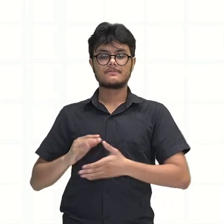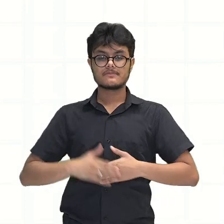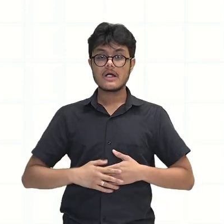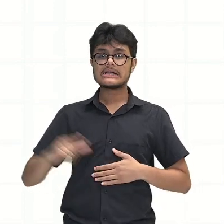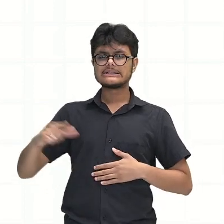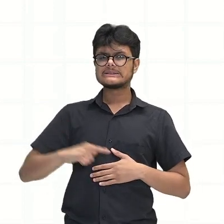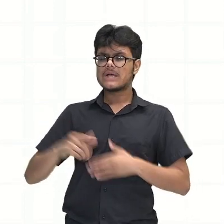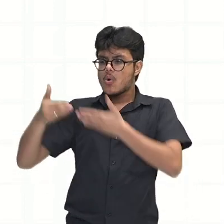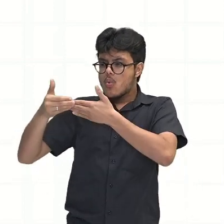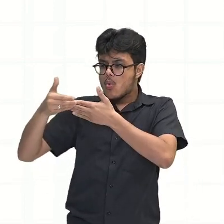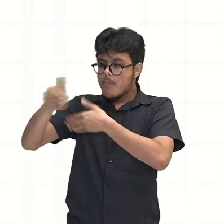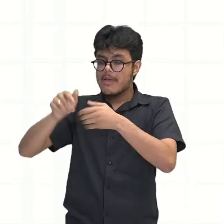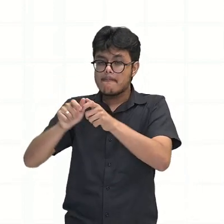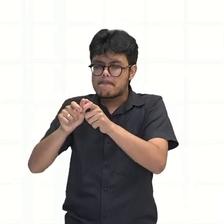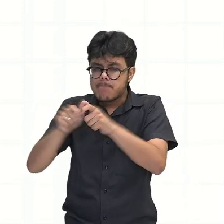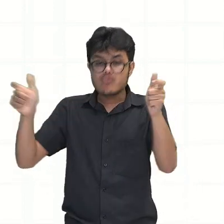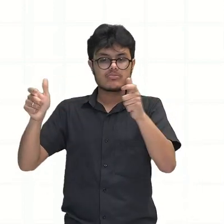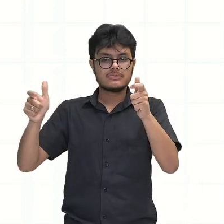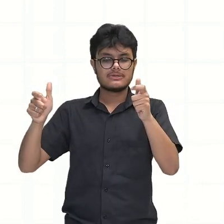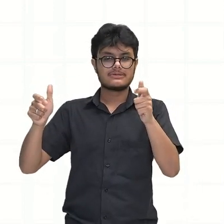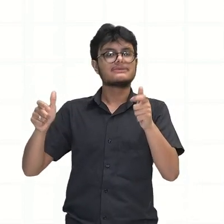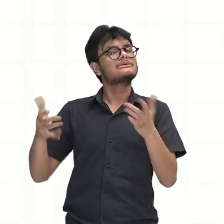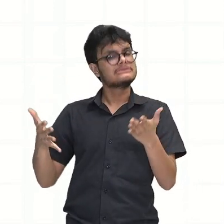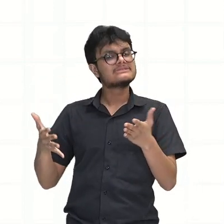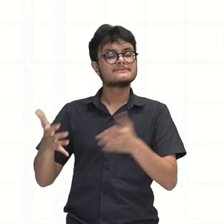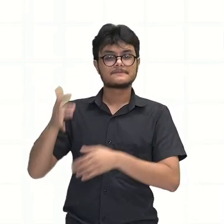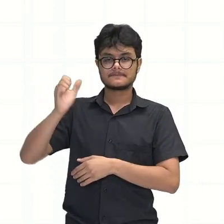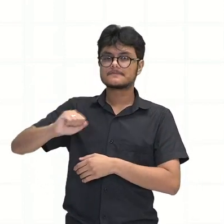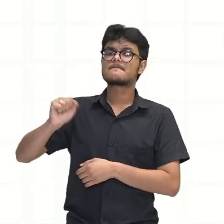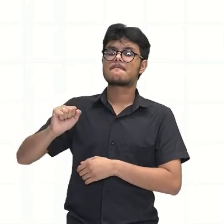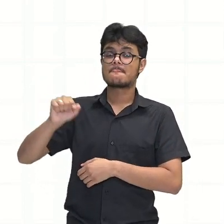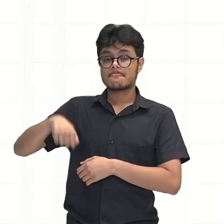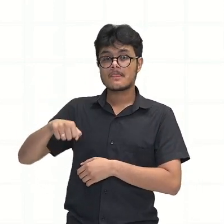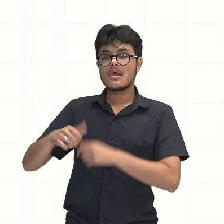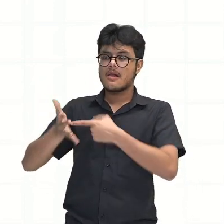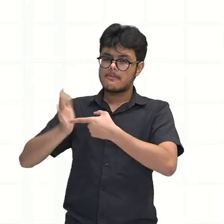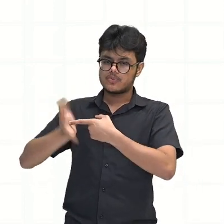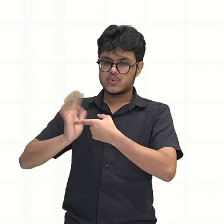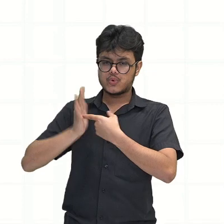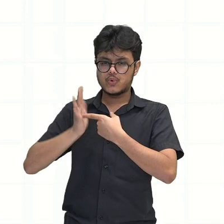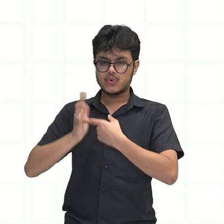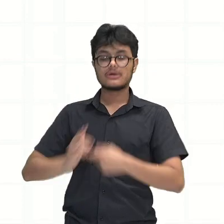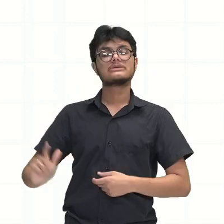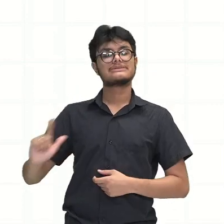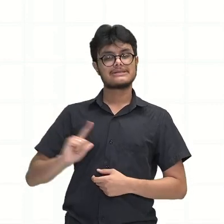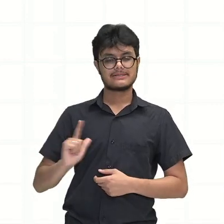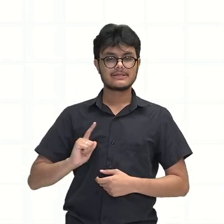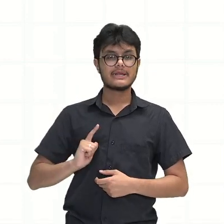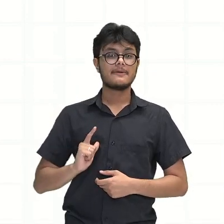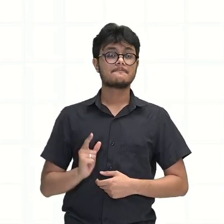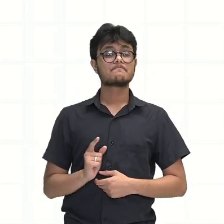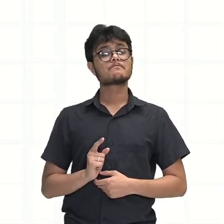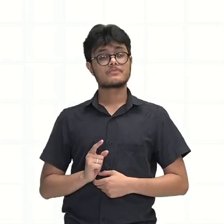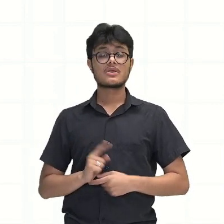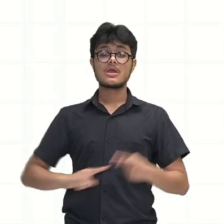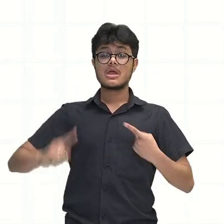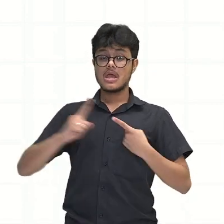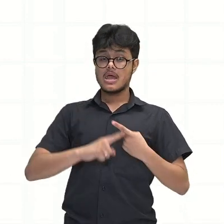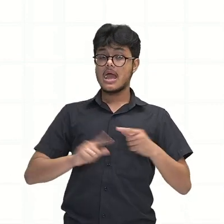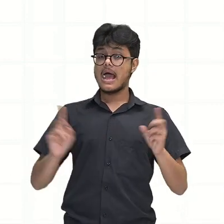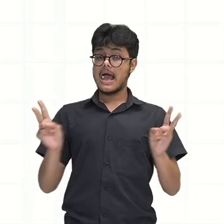uma explosão, né? E essa explosão, ela só ocorre porque nós temos aí uma mistura de ar